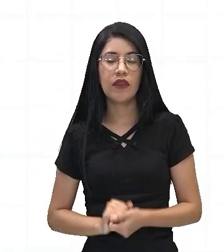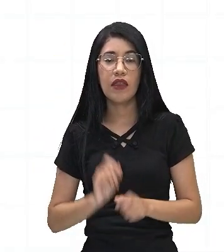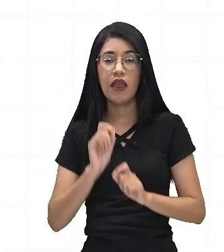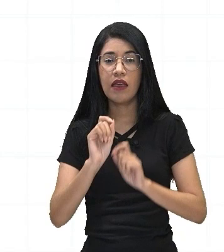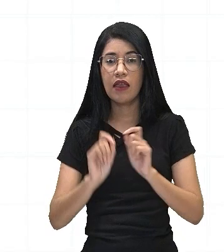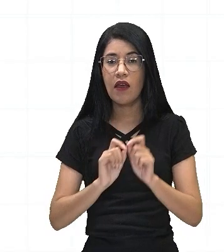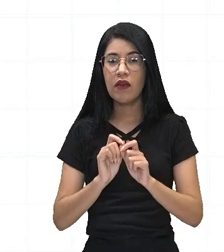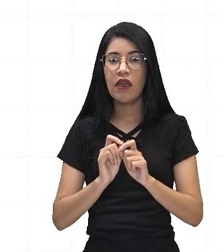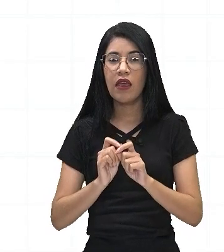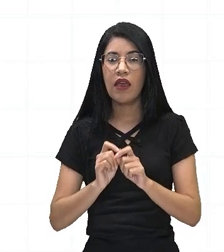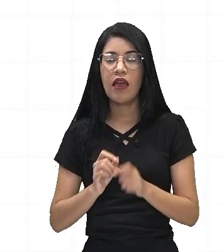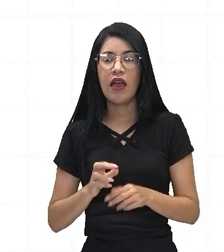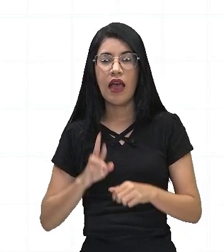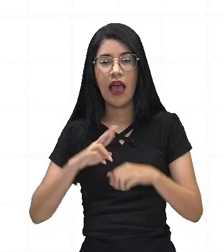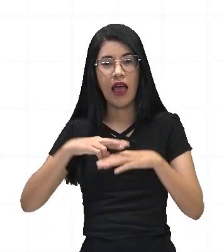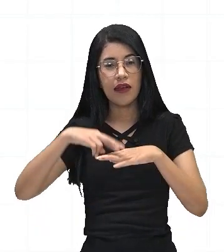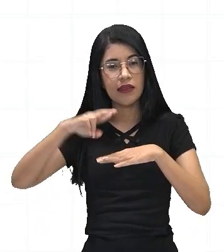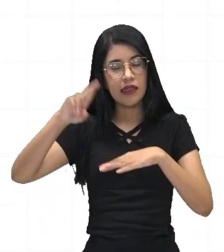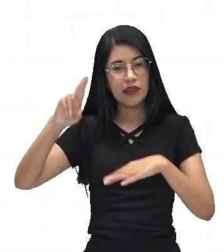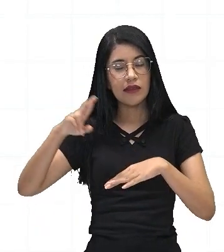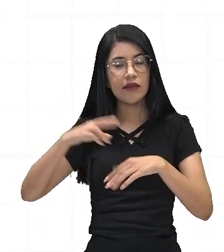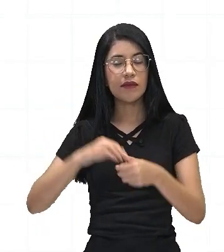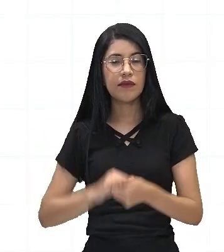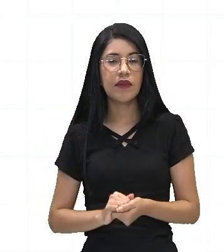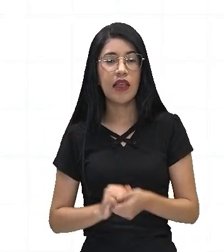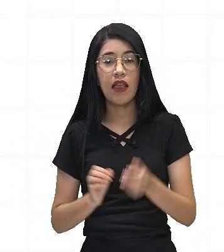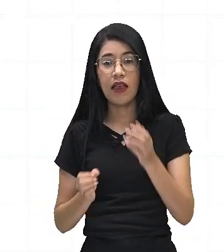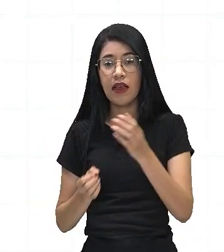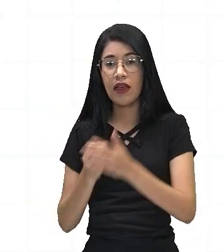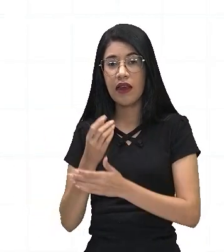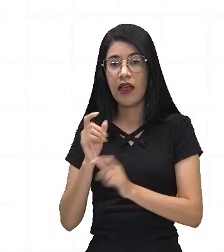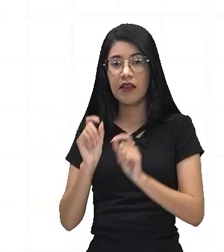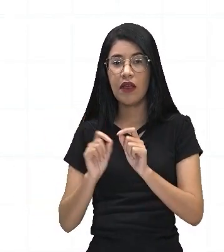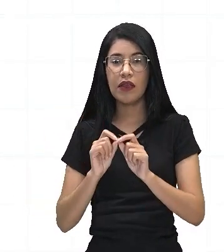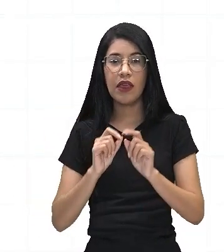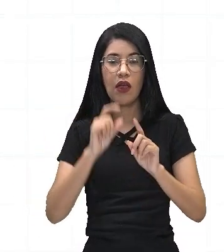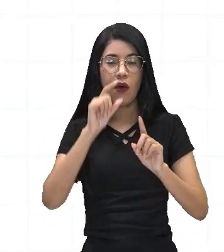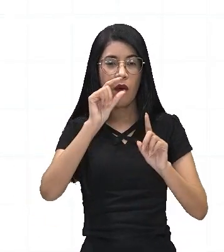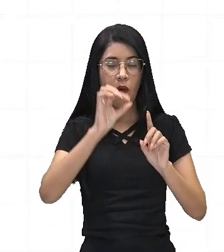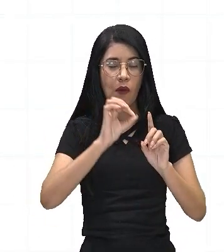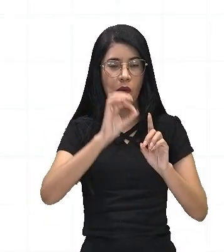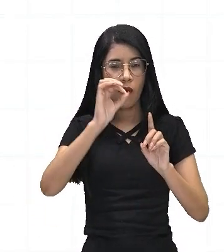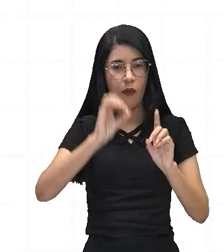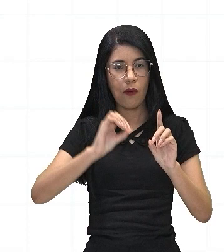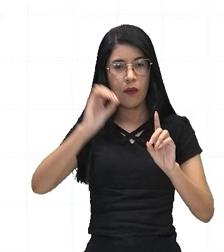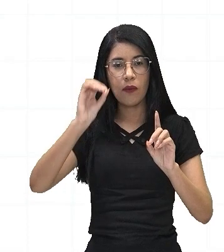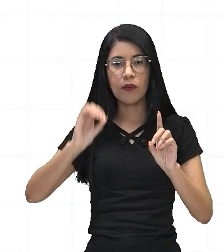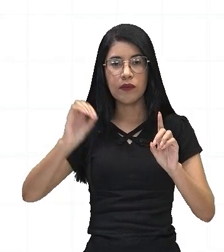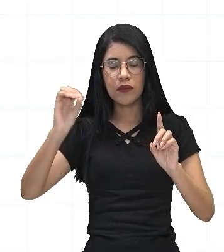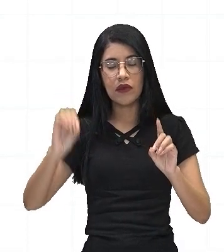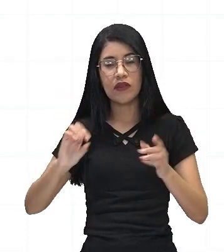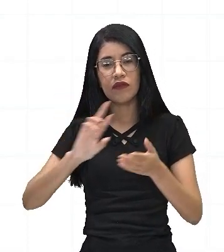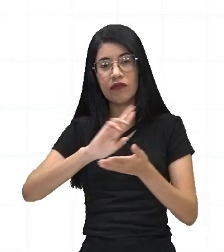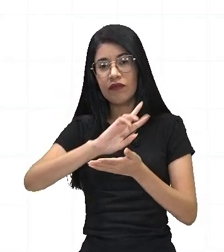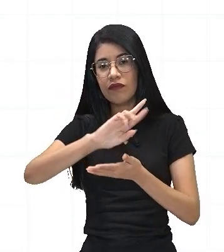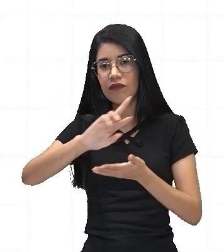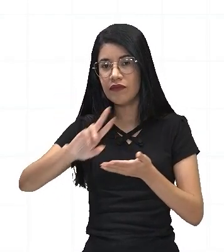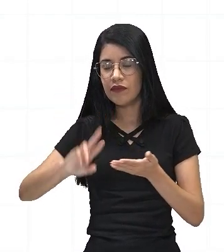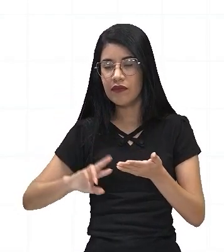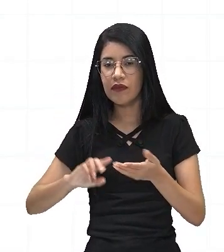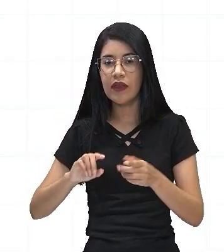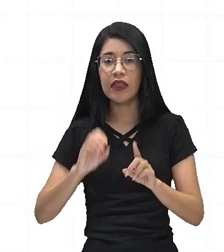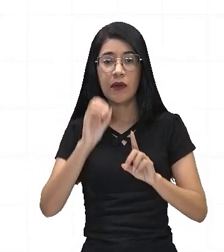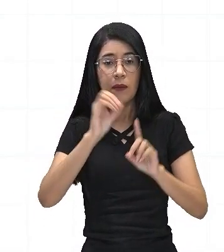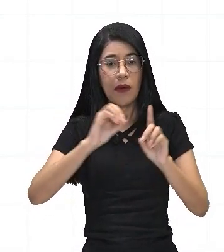aquela transmitida por radiação, originada por comprimentos de ondas diferentes. Essas ondas, além de